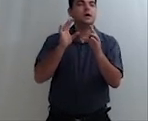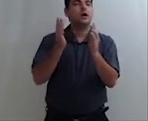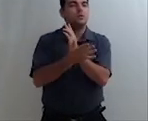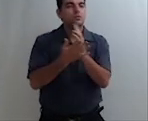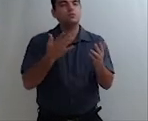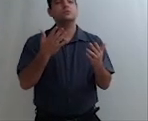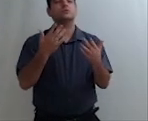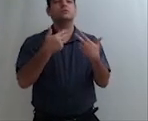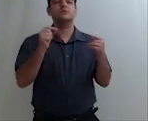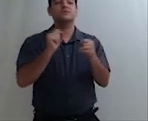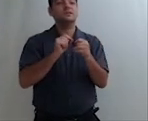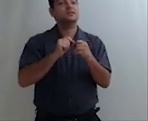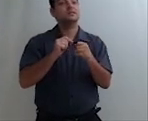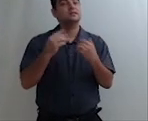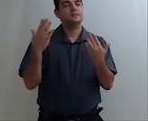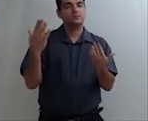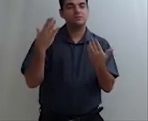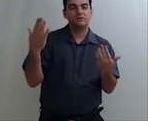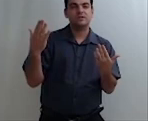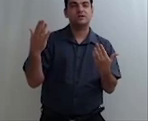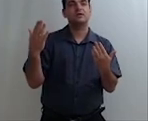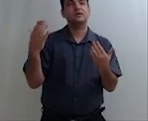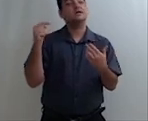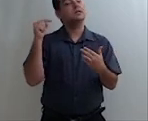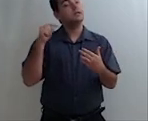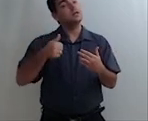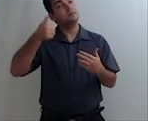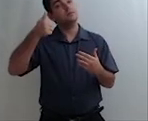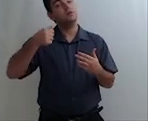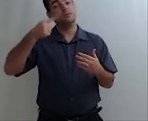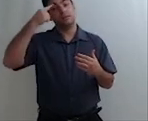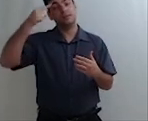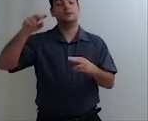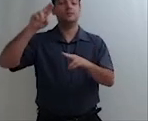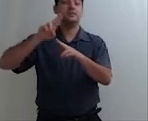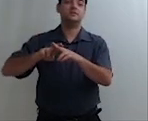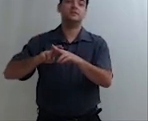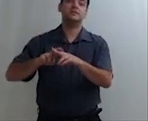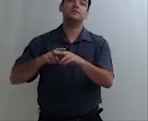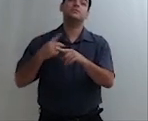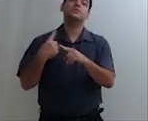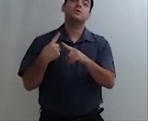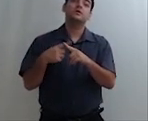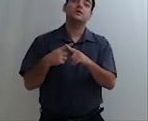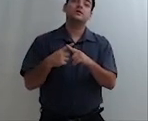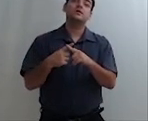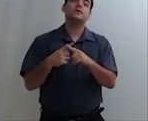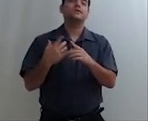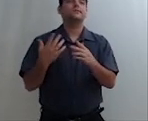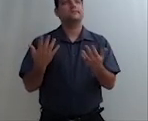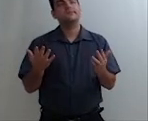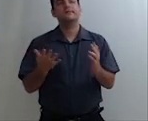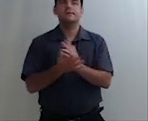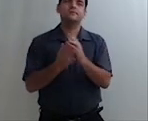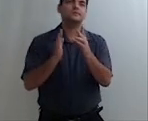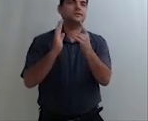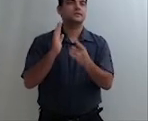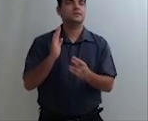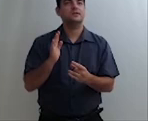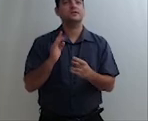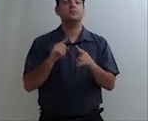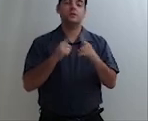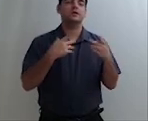favoráveis não são impeditivas à decretação da prisão cautelar caso estejam presentes como na espécie os requisitos autorizadores da